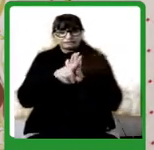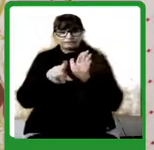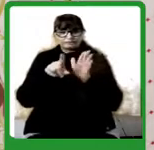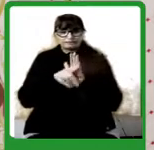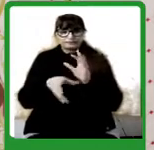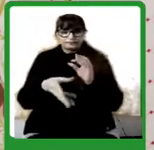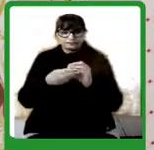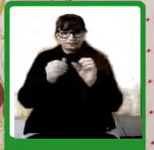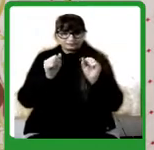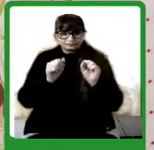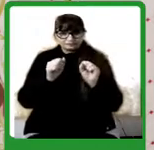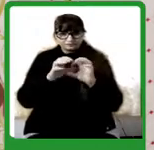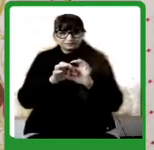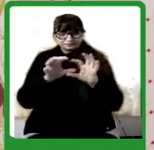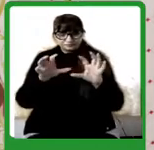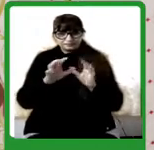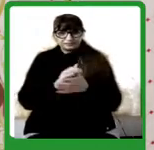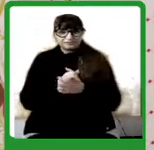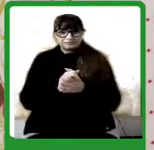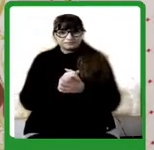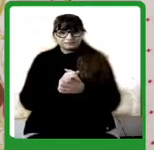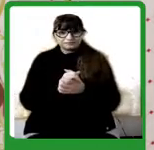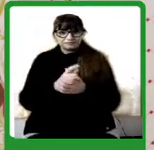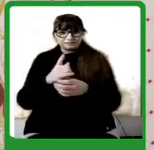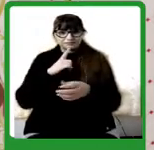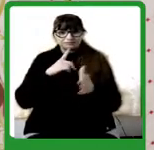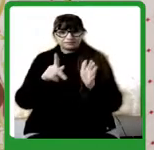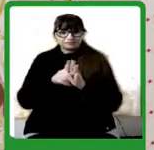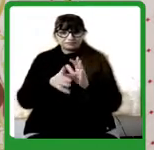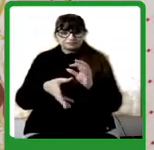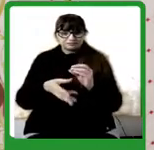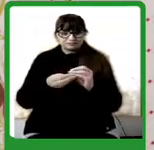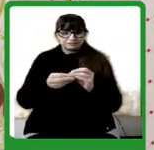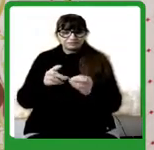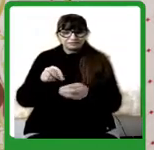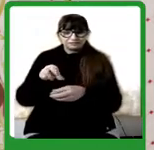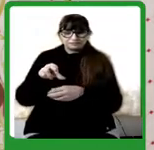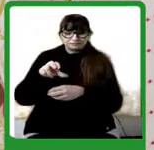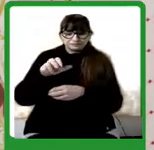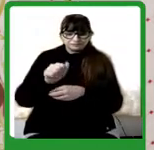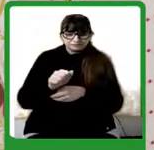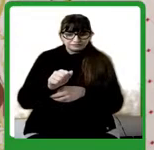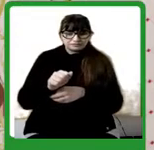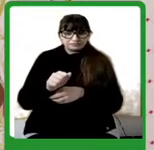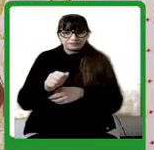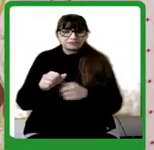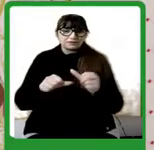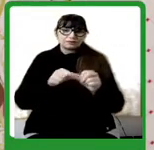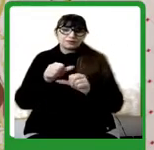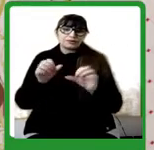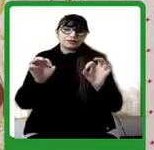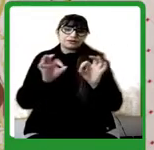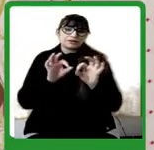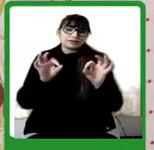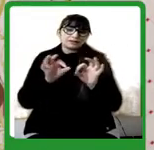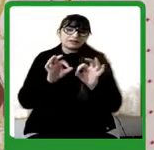ver. Lúcia Cristina Lange, Dona Maria. Pra que mexer o pesteado? Tira as mãos dali,